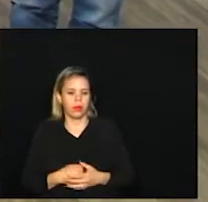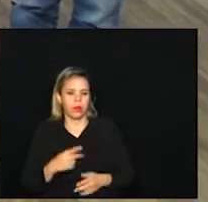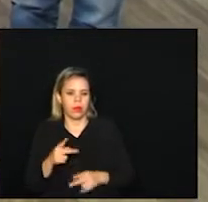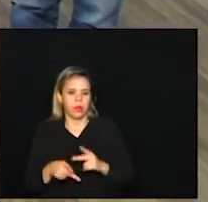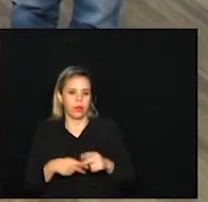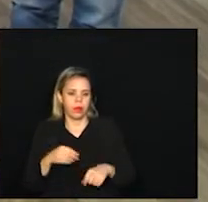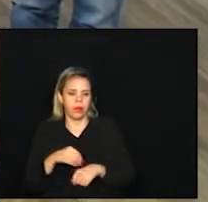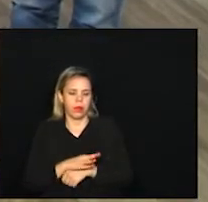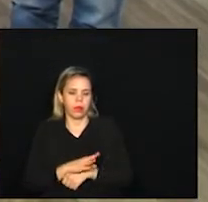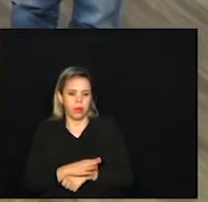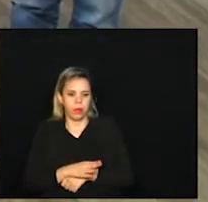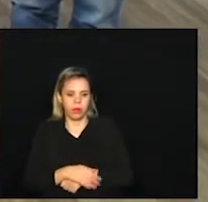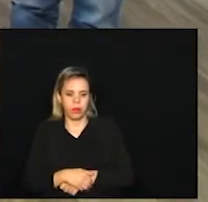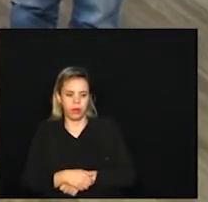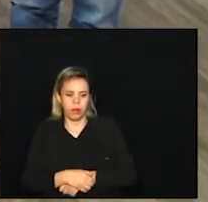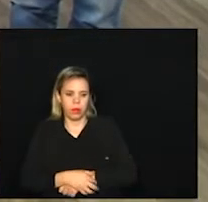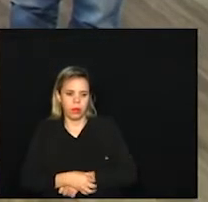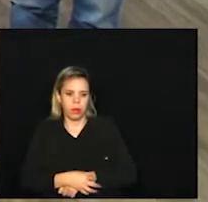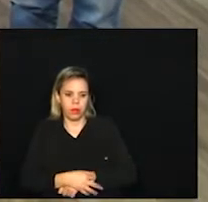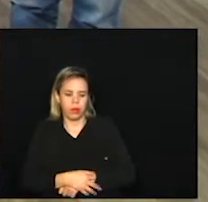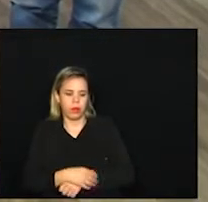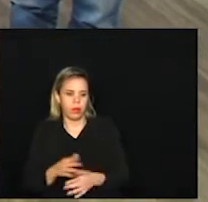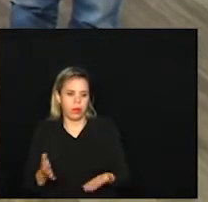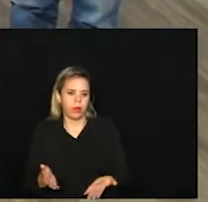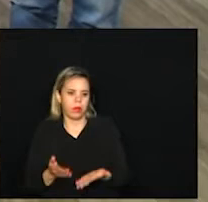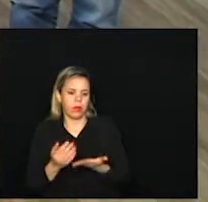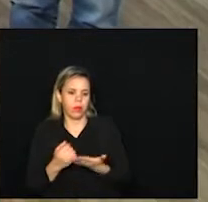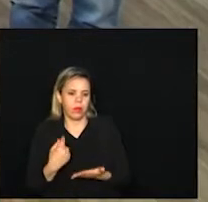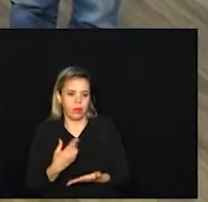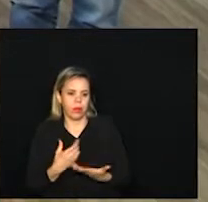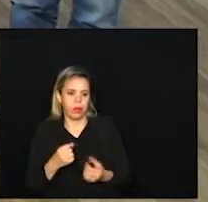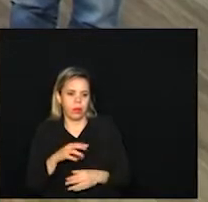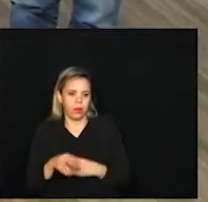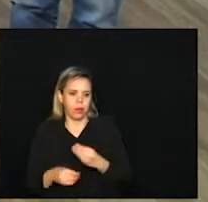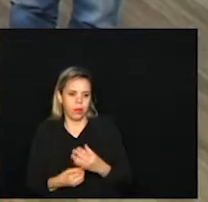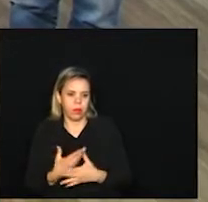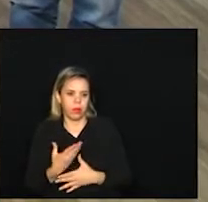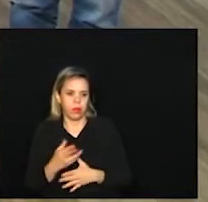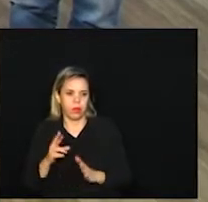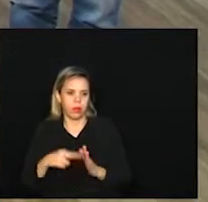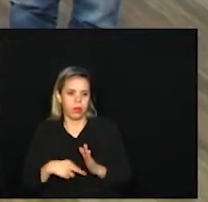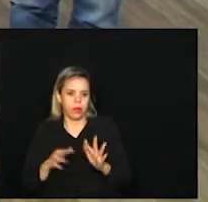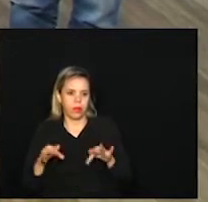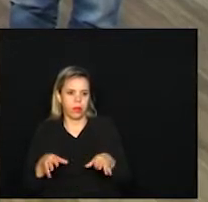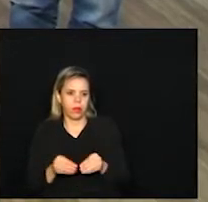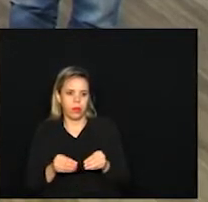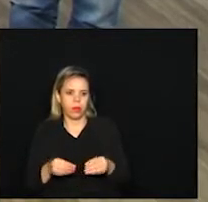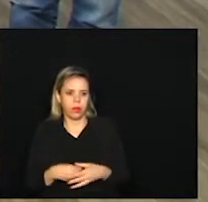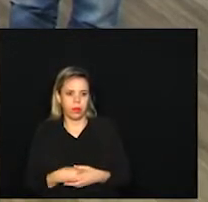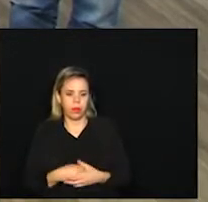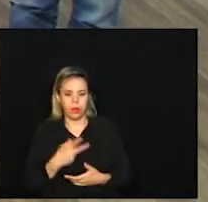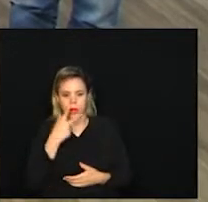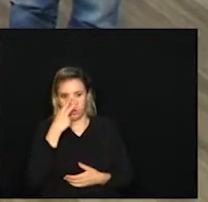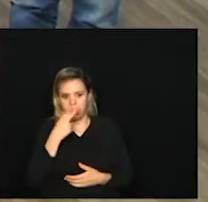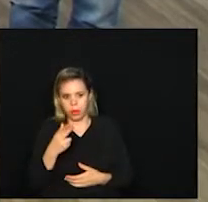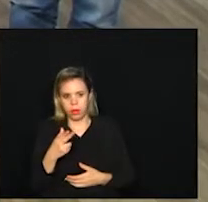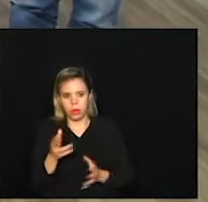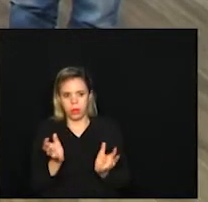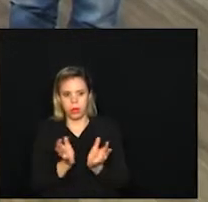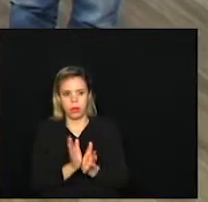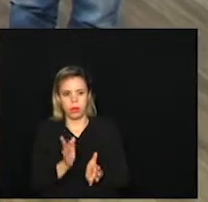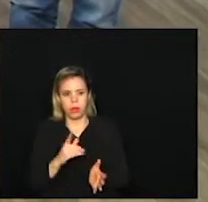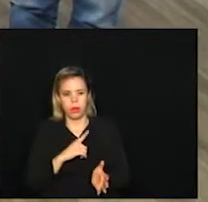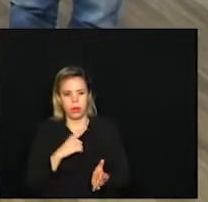comunidade que trouxe essa essa contribuição Então nós vamos incluir nesse relatório e me parece que a comissão